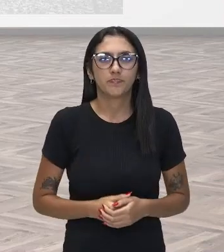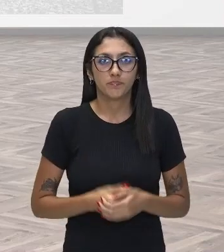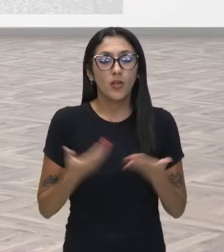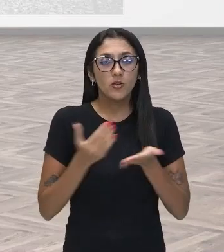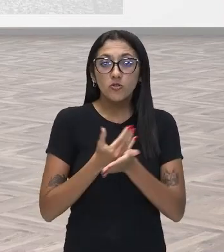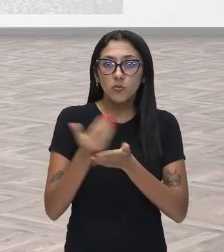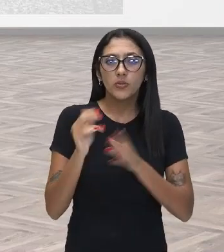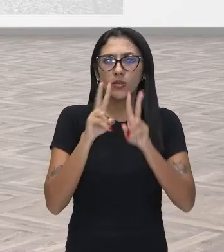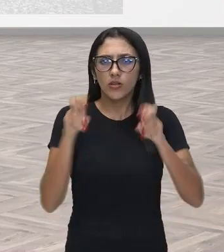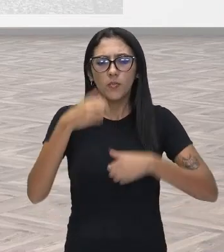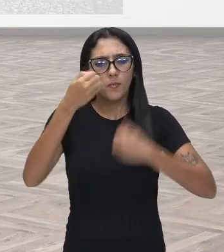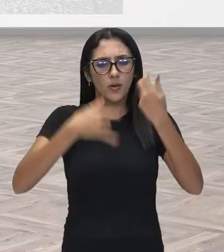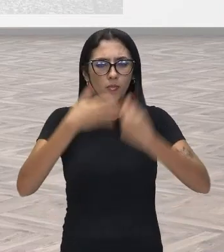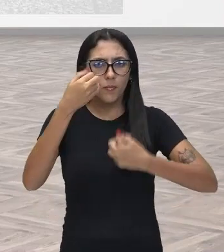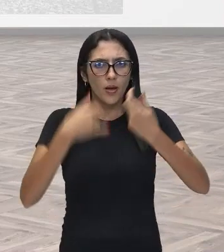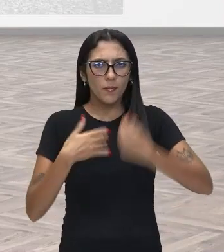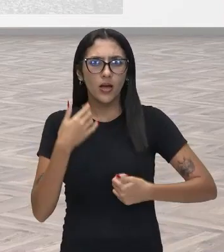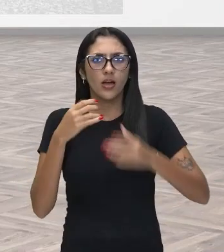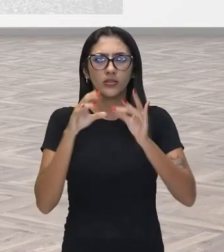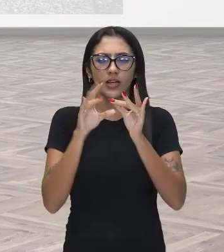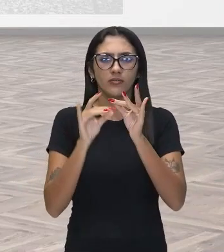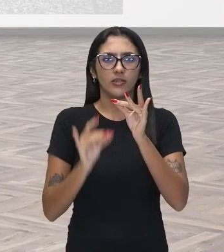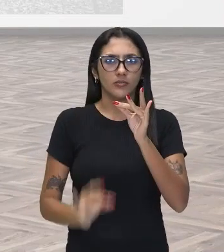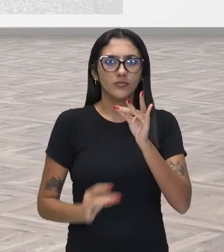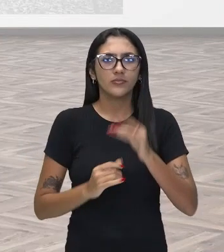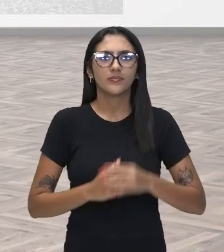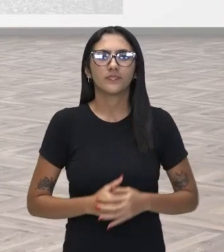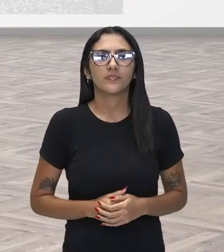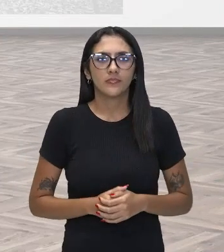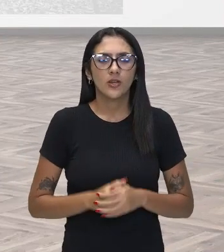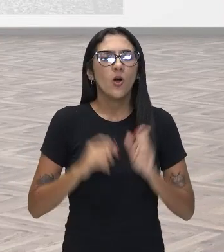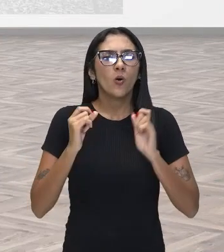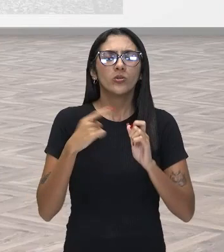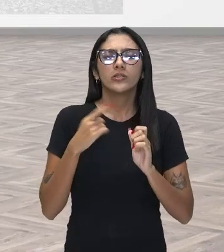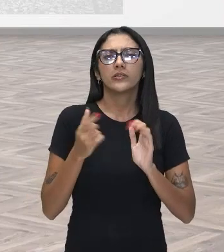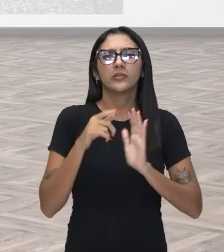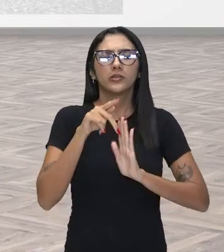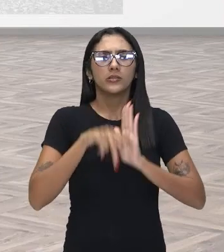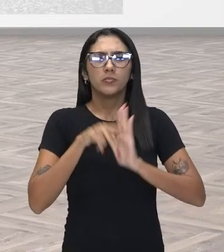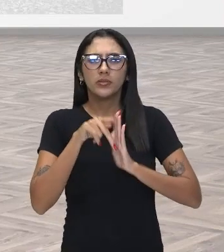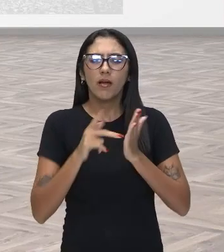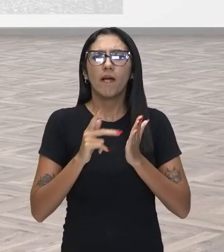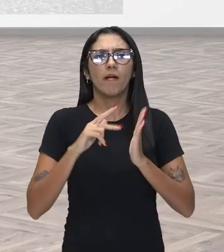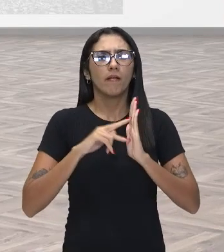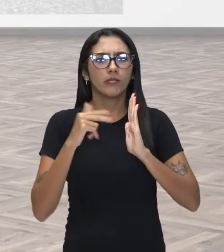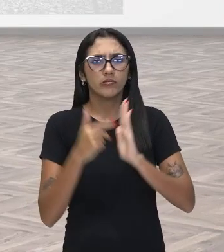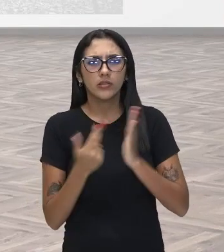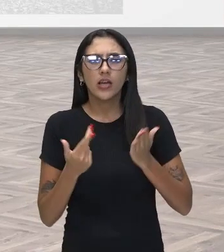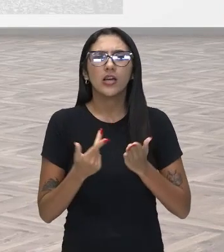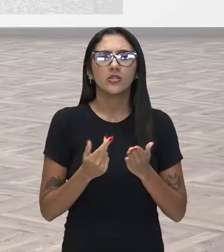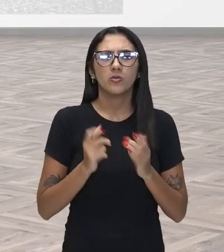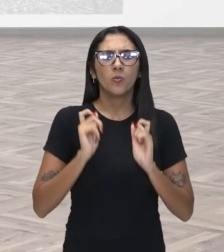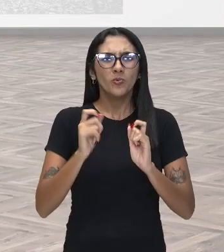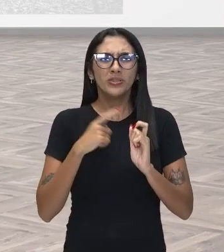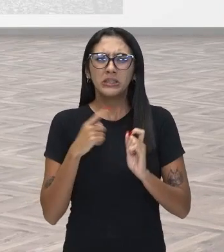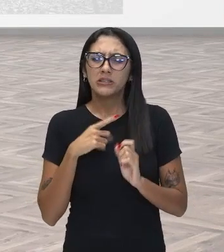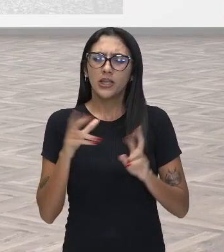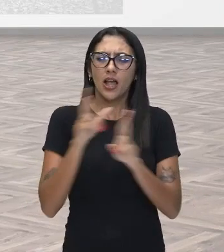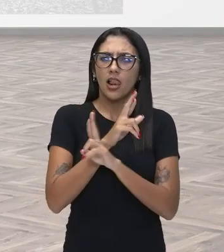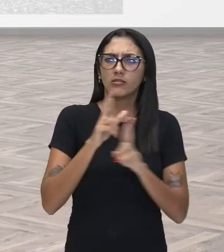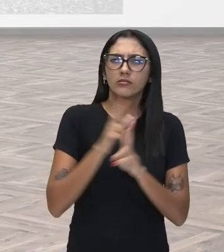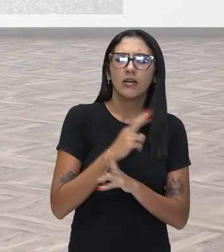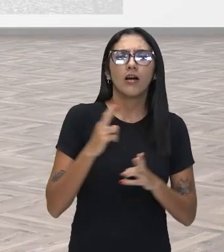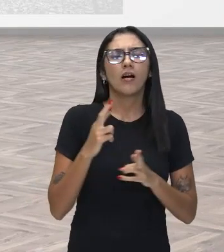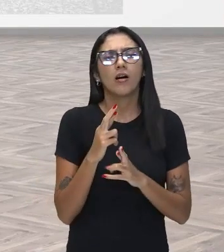sobre a Pan-Amazônia, né, professor? O que é a Pan-Amazônia? De onde se originou esse termo? O que está envolvido? Quais